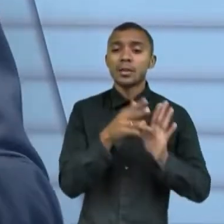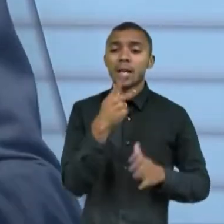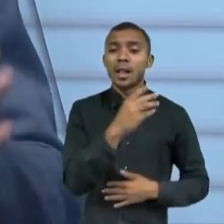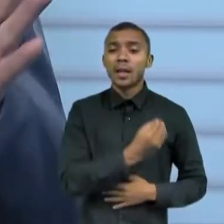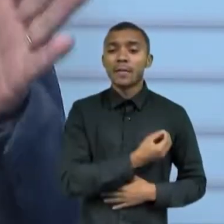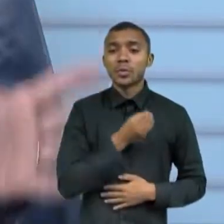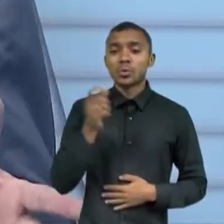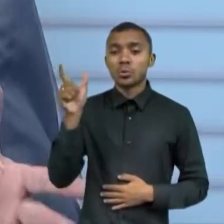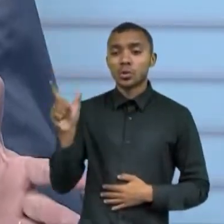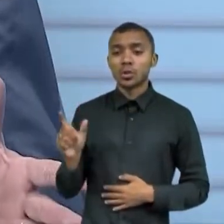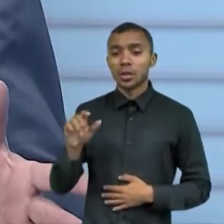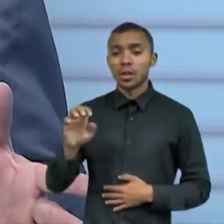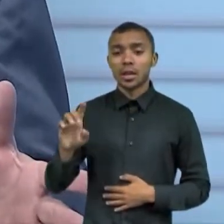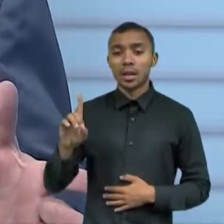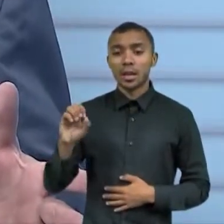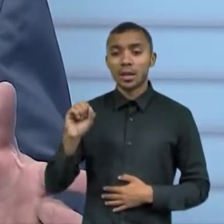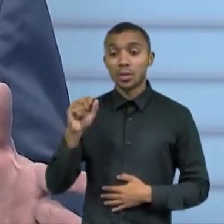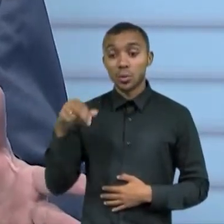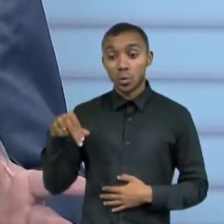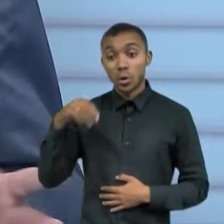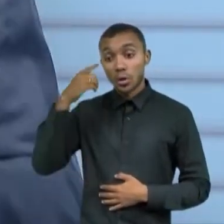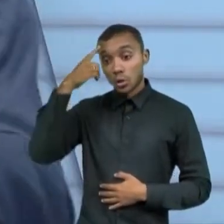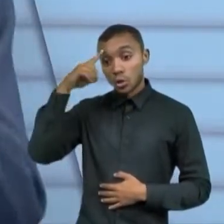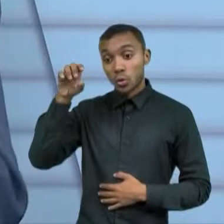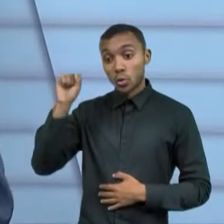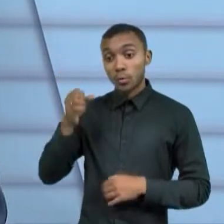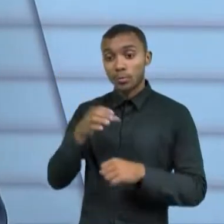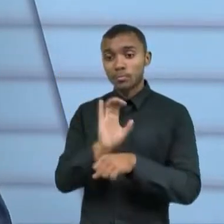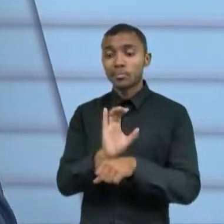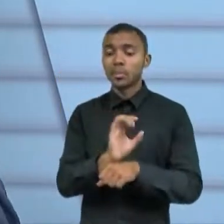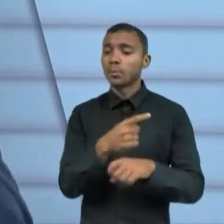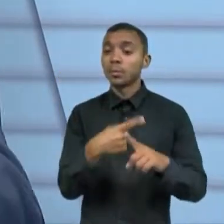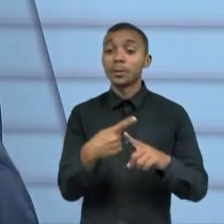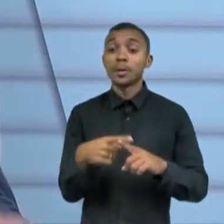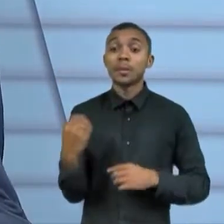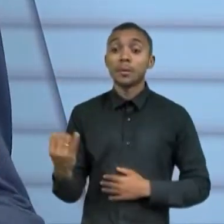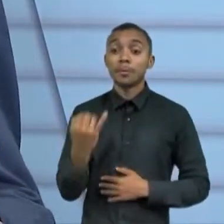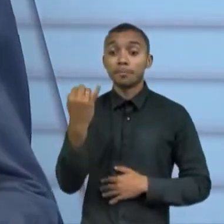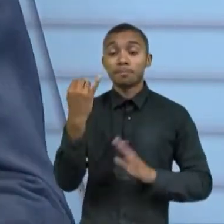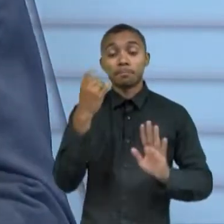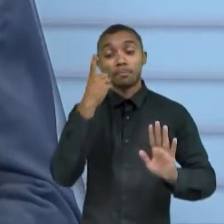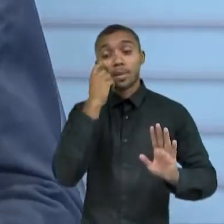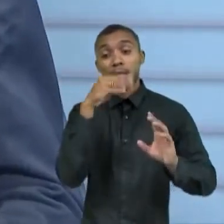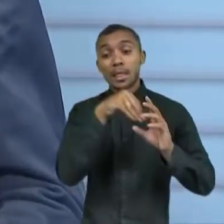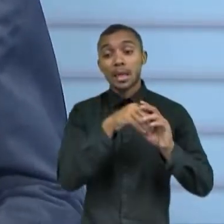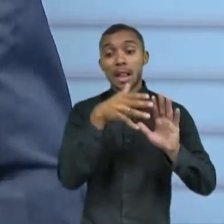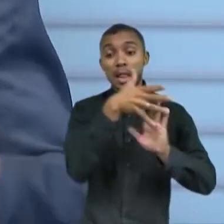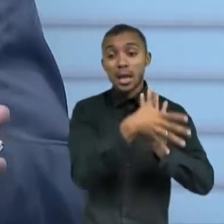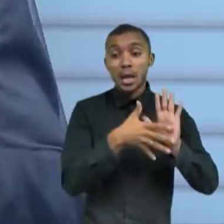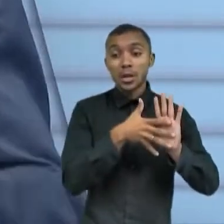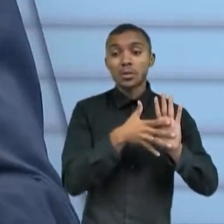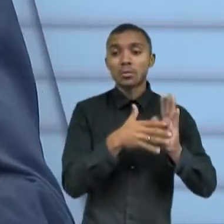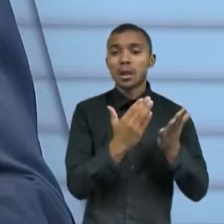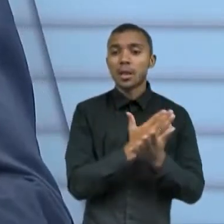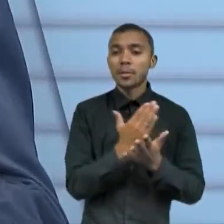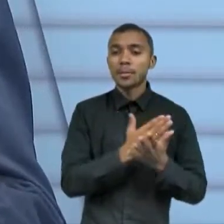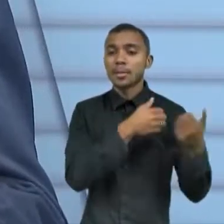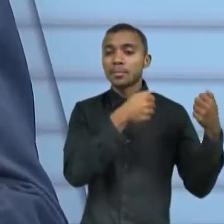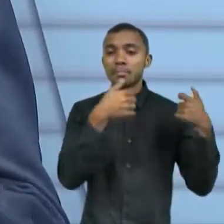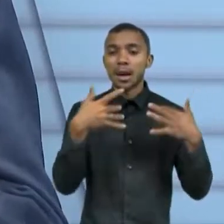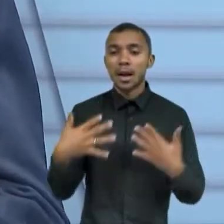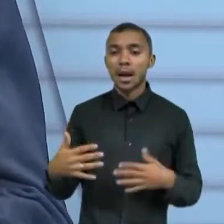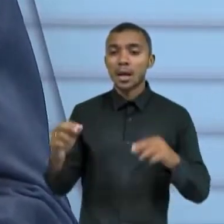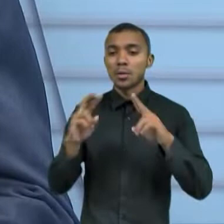agora dia 8 de setembro. Qual a importância, né, do Dr. Edson? O que o teu livro traz da história do empreendedorismo